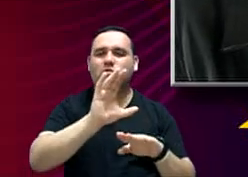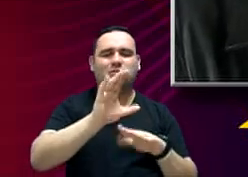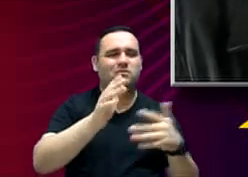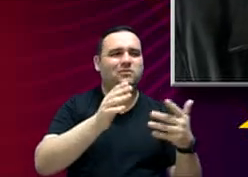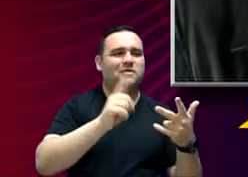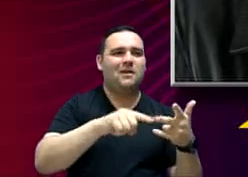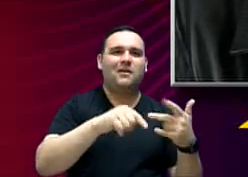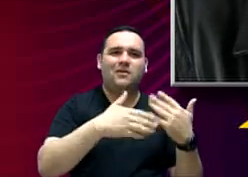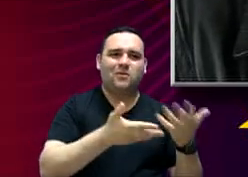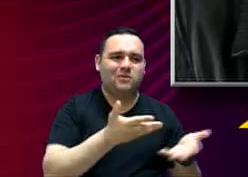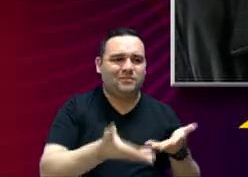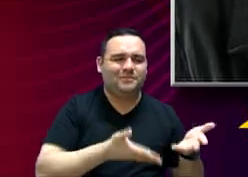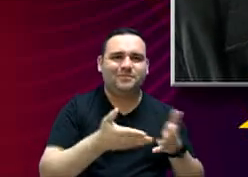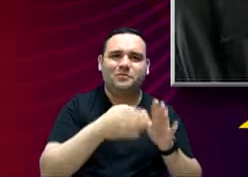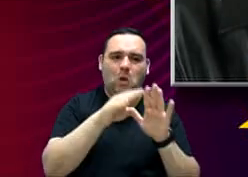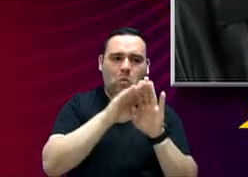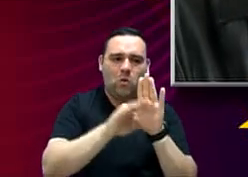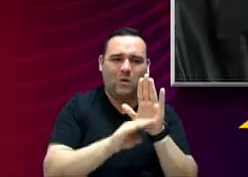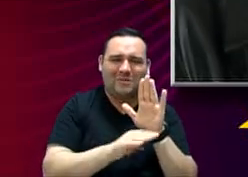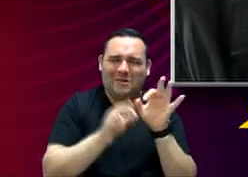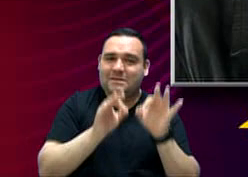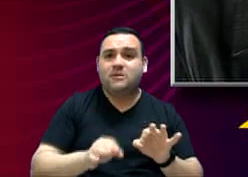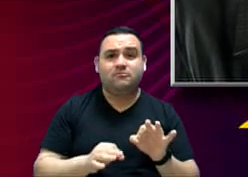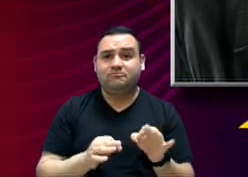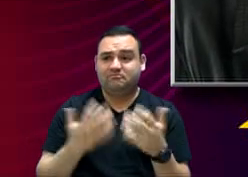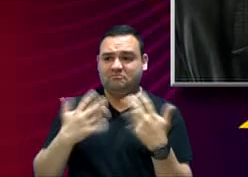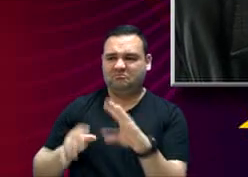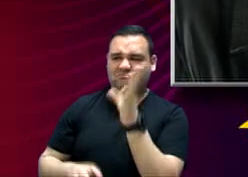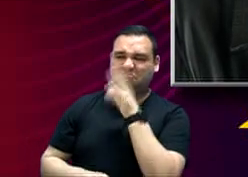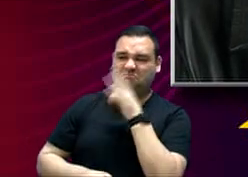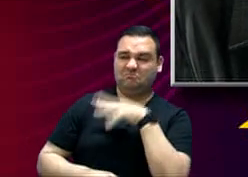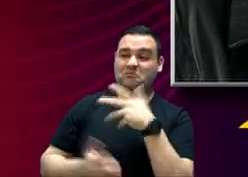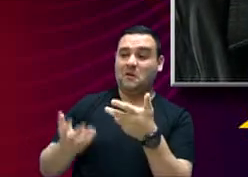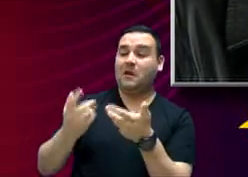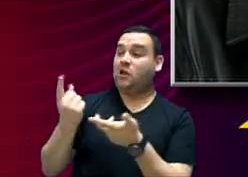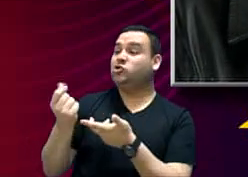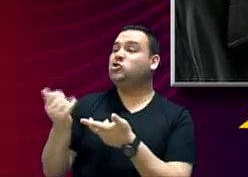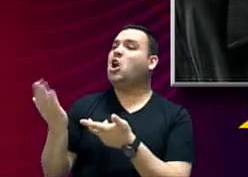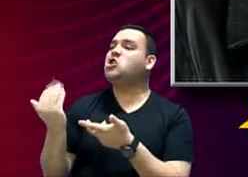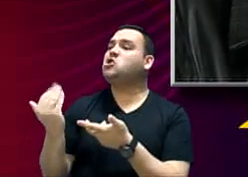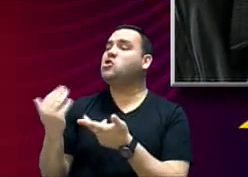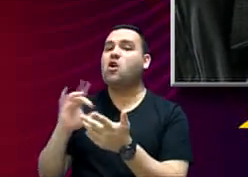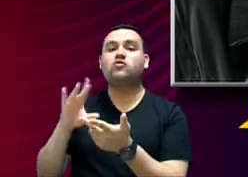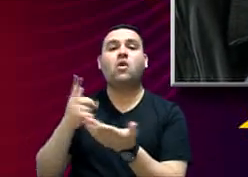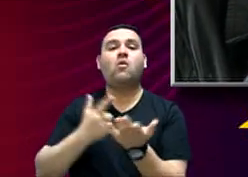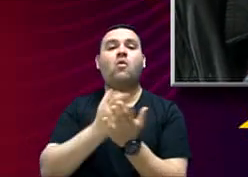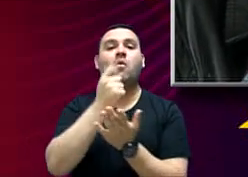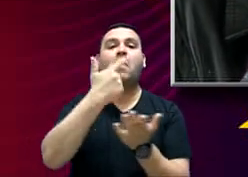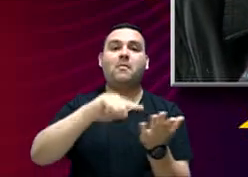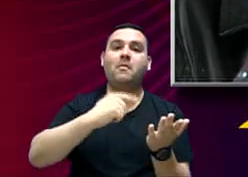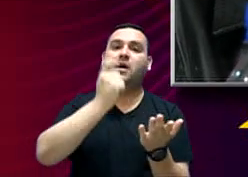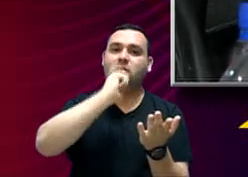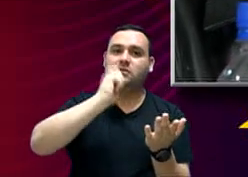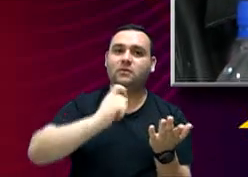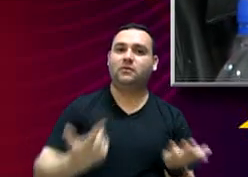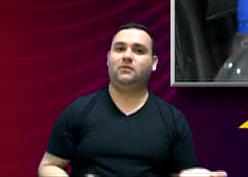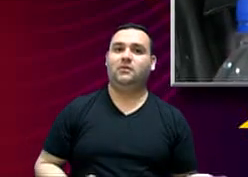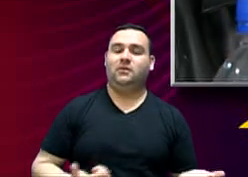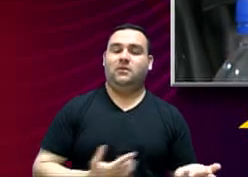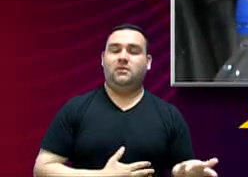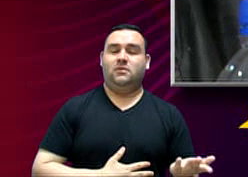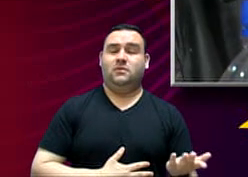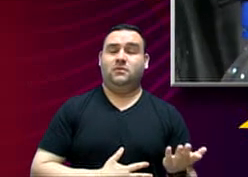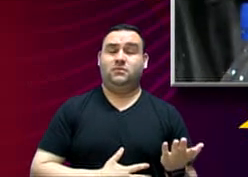tratamento, um programa adequado para eles, não adianta, eles só querem dinheiro, que é para comprar o que eles querem,